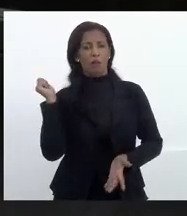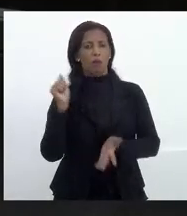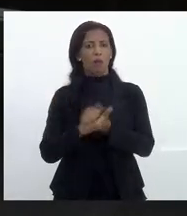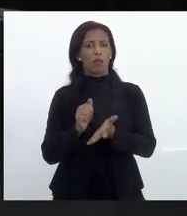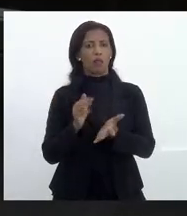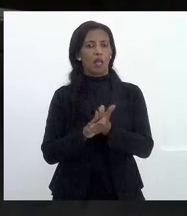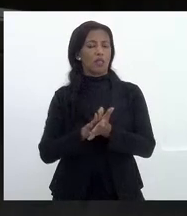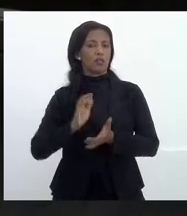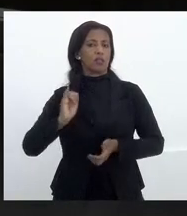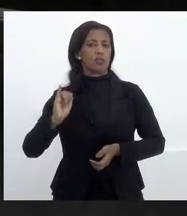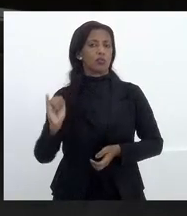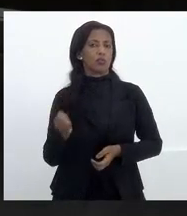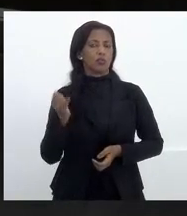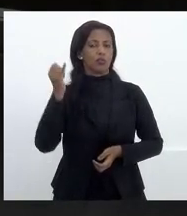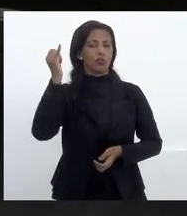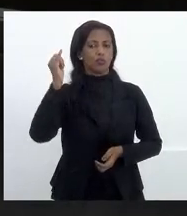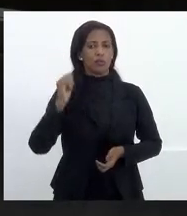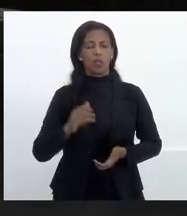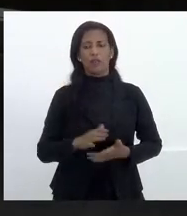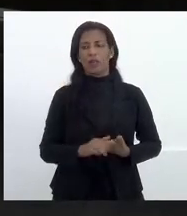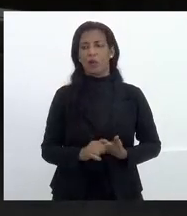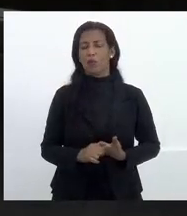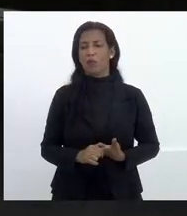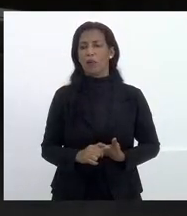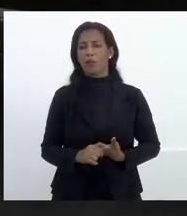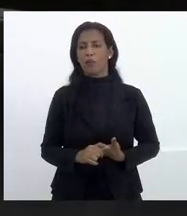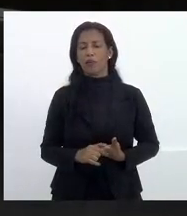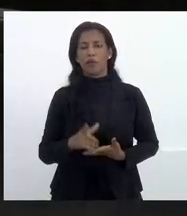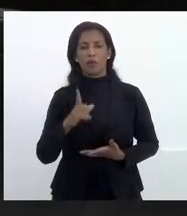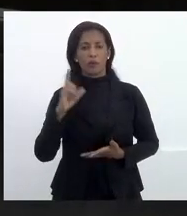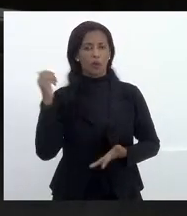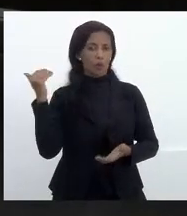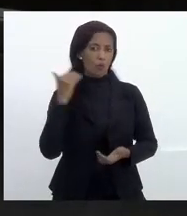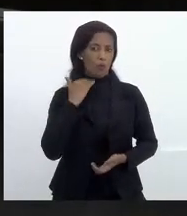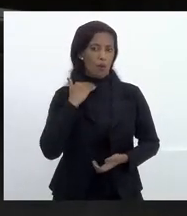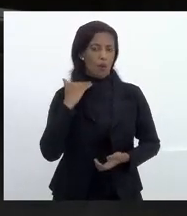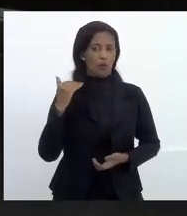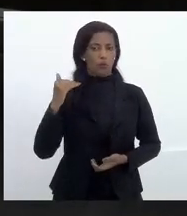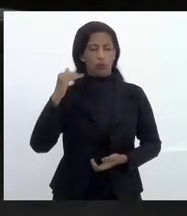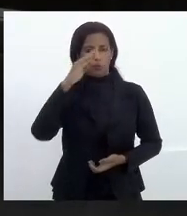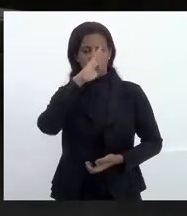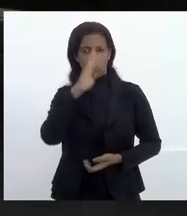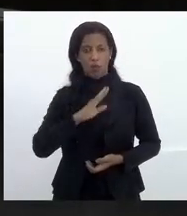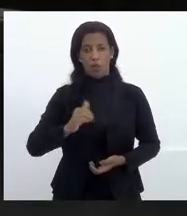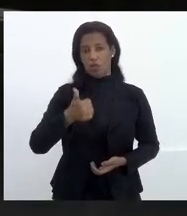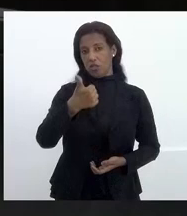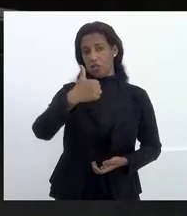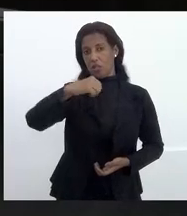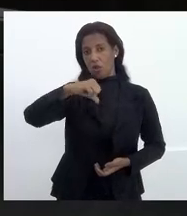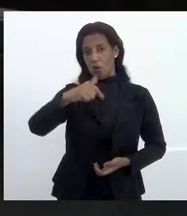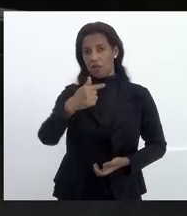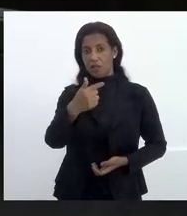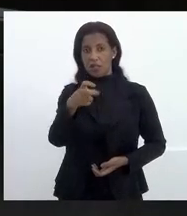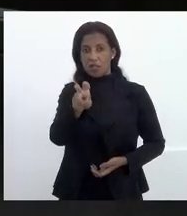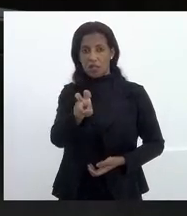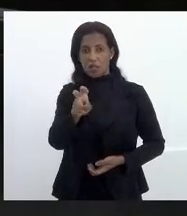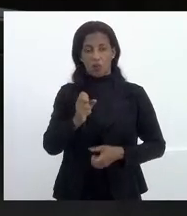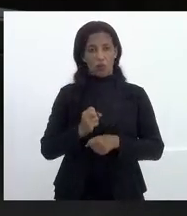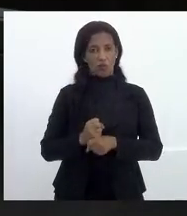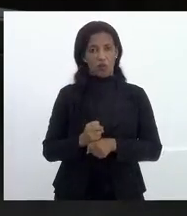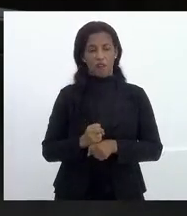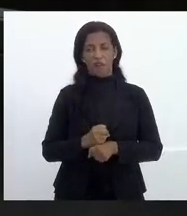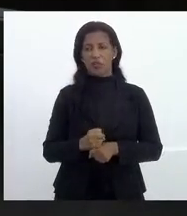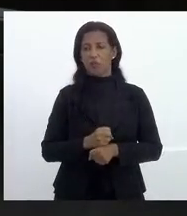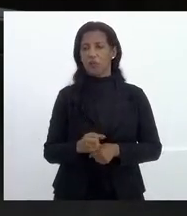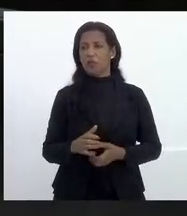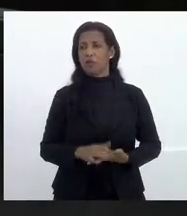absurda que é o que foi feito para caixa econômica e Banco do Brasil que é 1975 ao ano